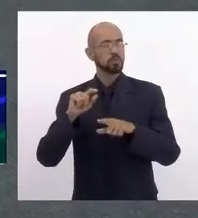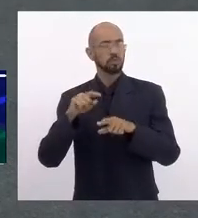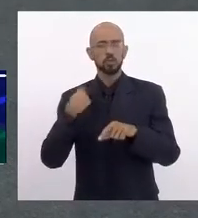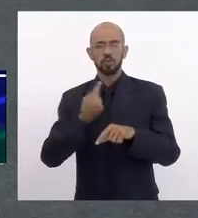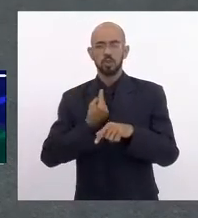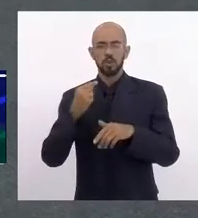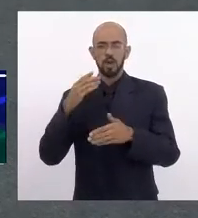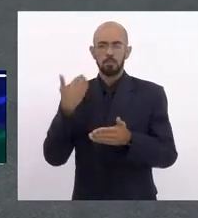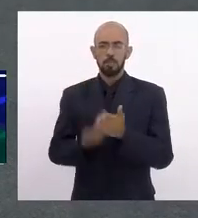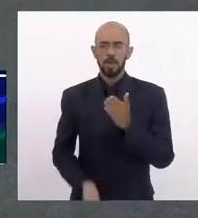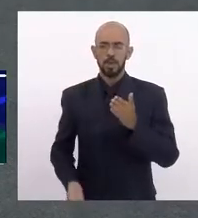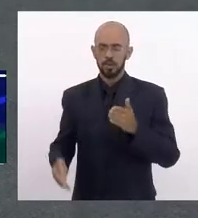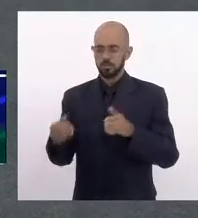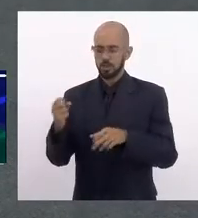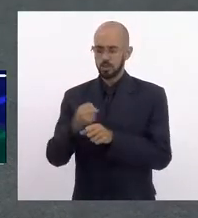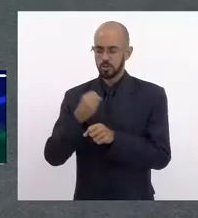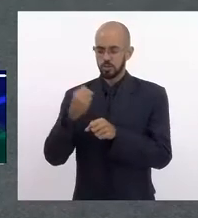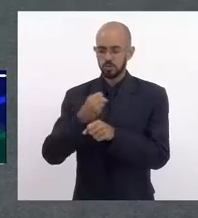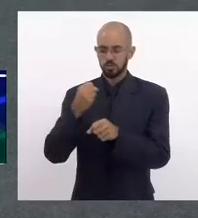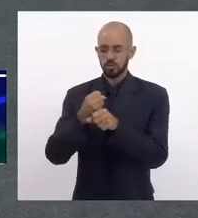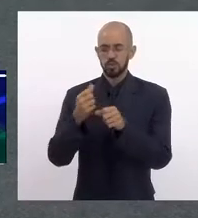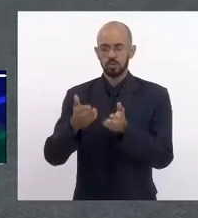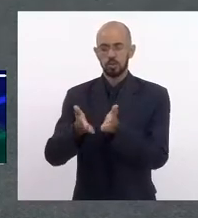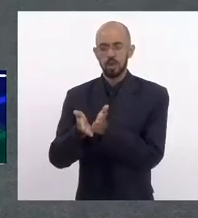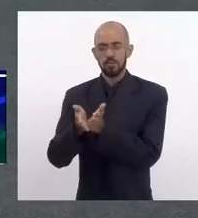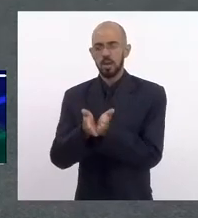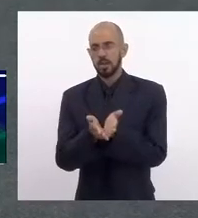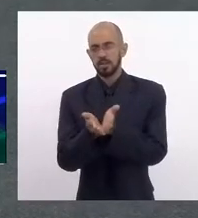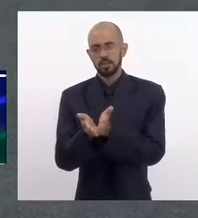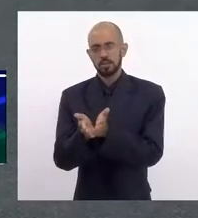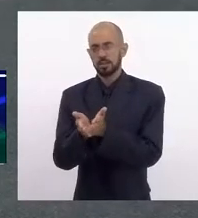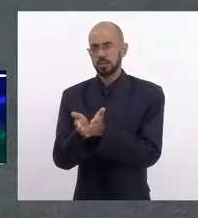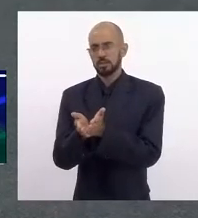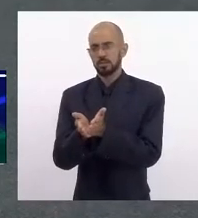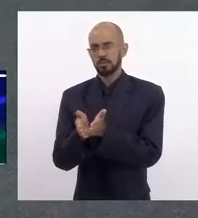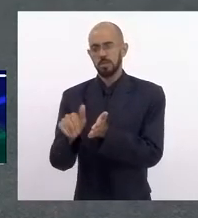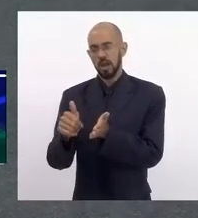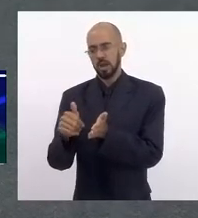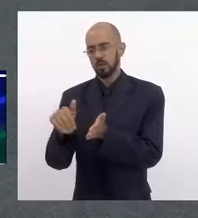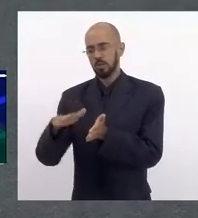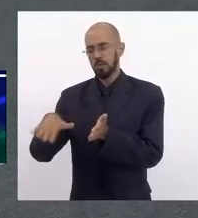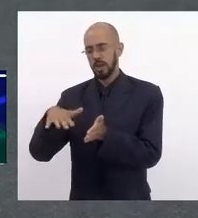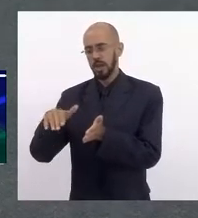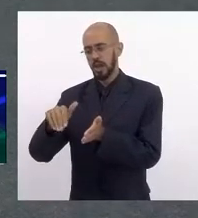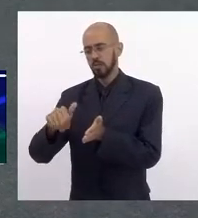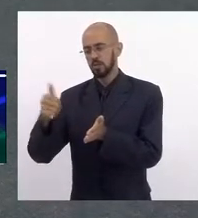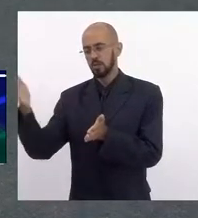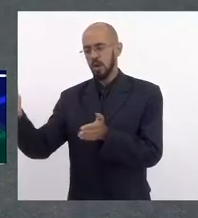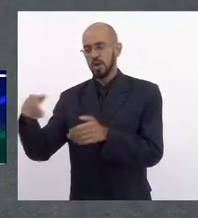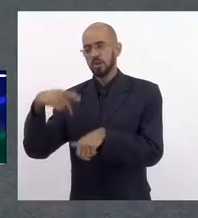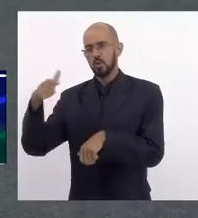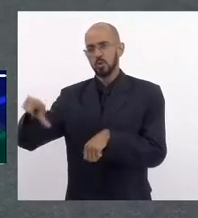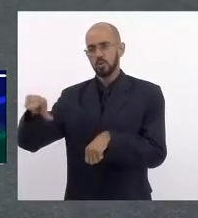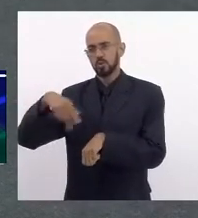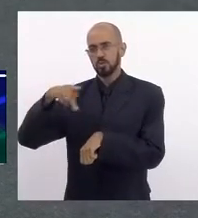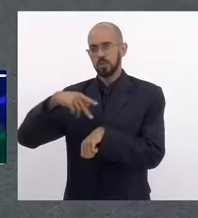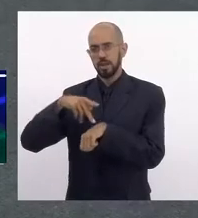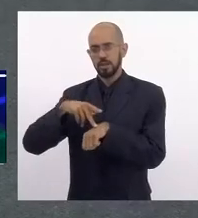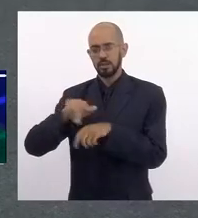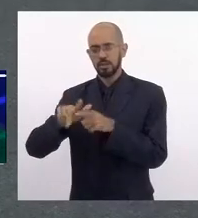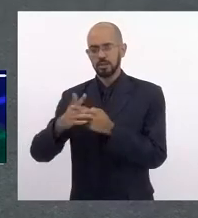grandes construções navais para o mercado externo, mercado internacional que se